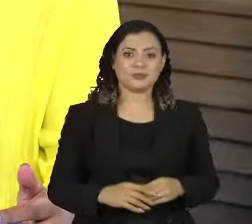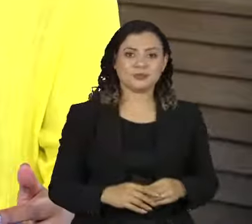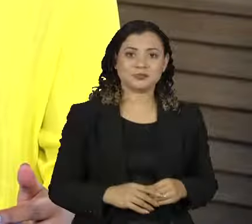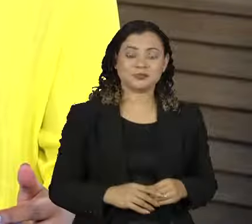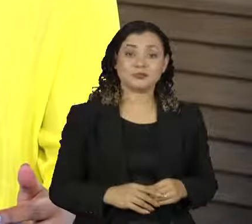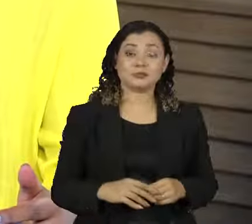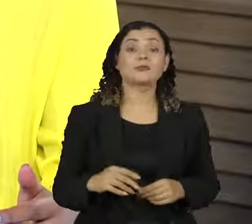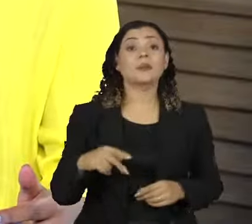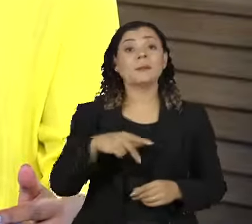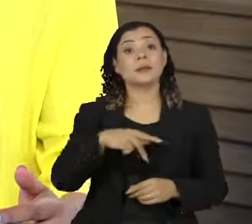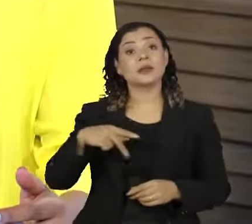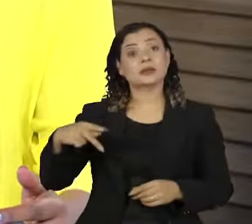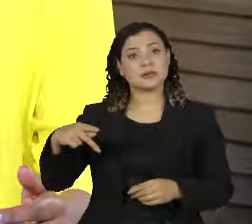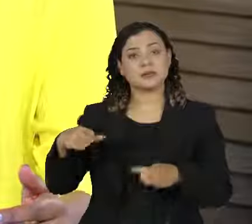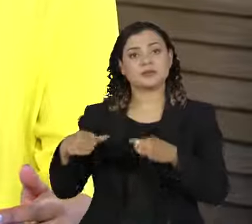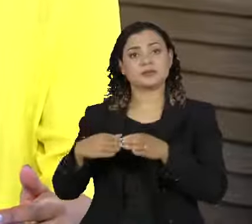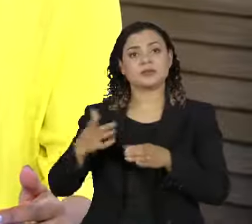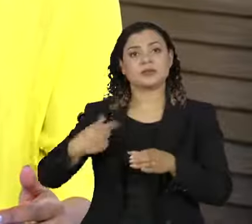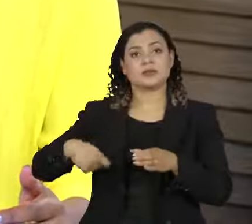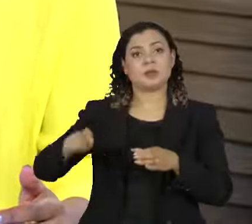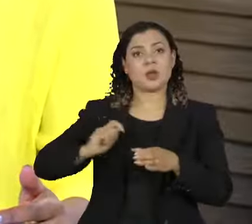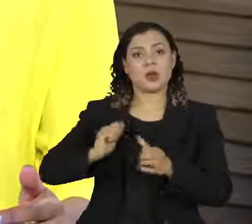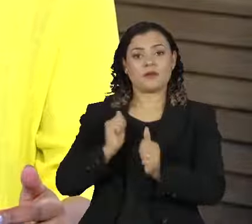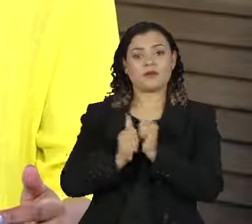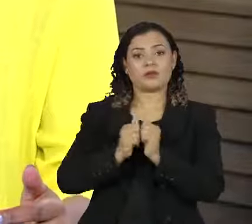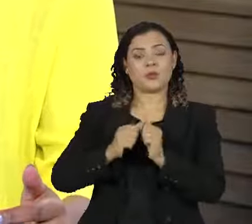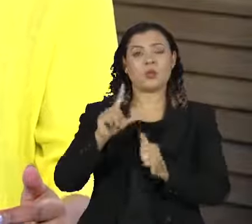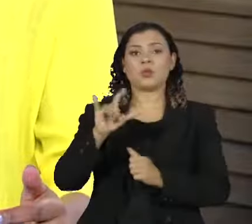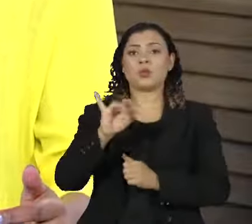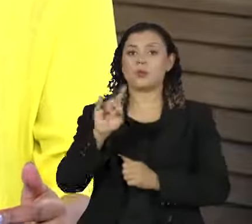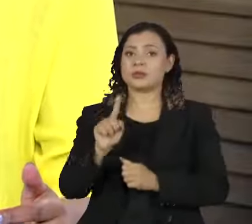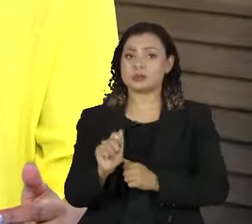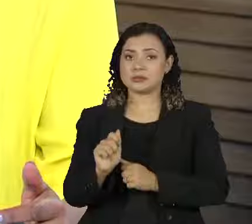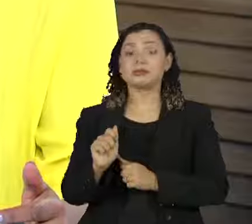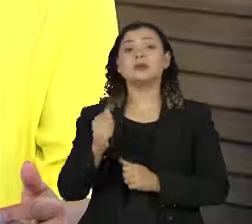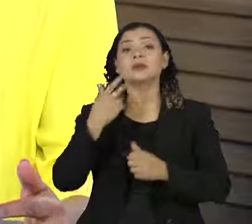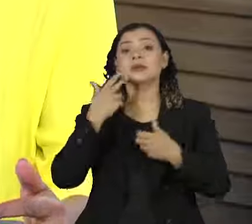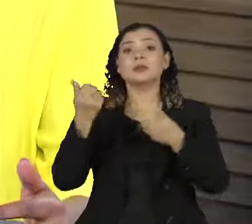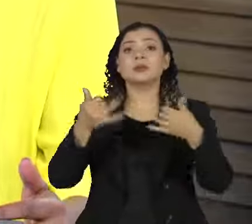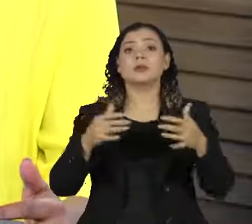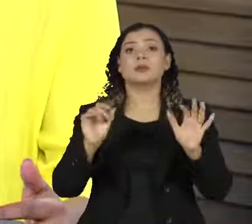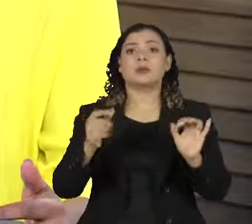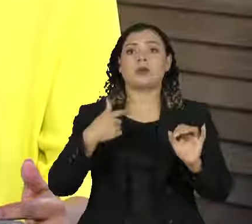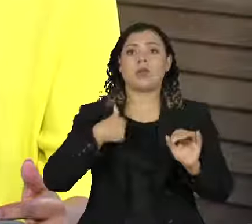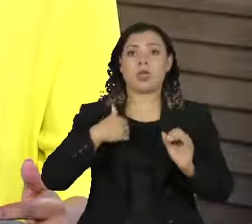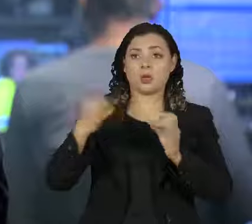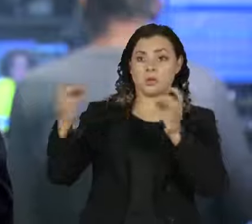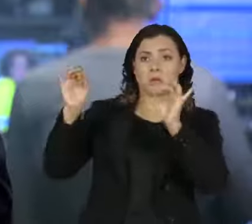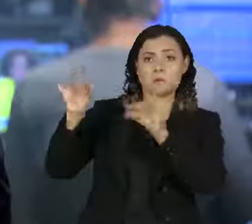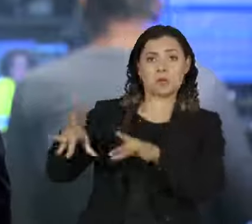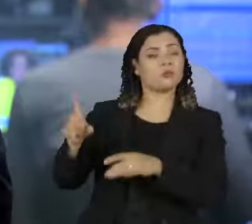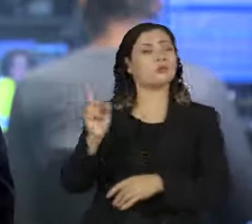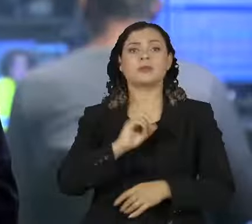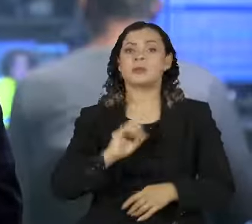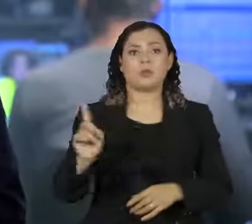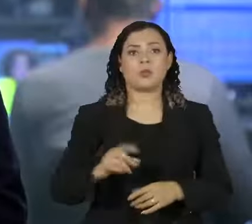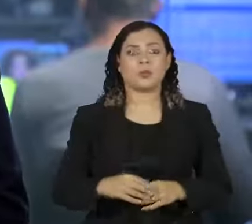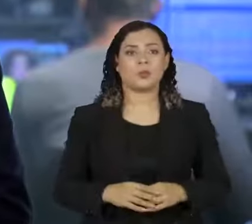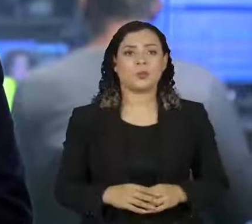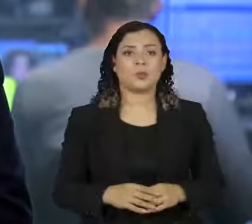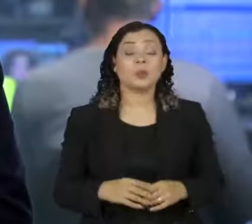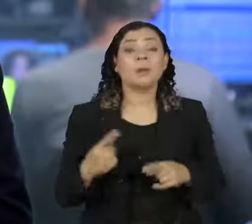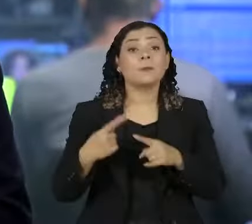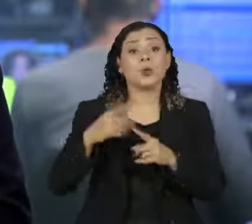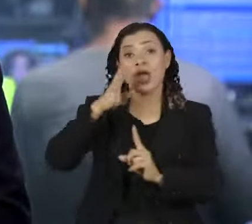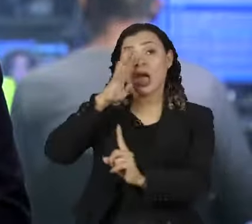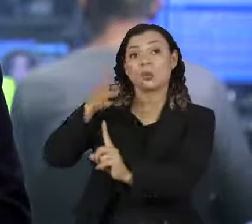o presidente da federação espanhola de futebol Luiz rubialis disse que não vai se demitir o dirigente